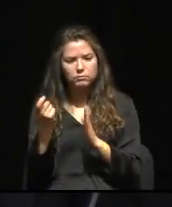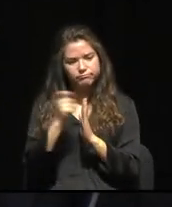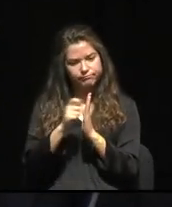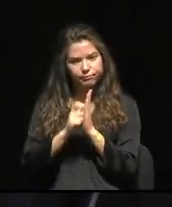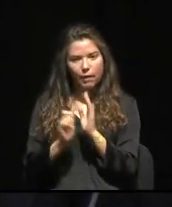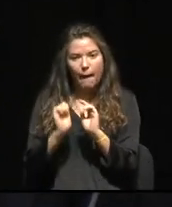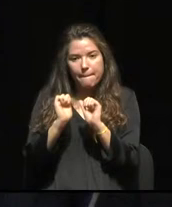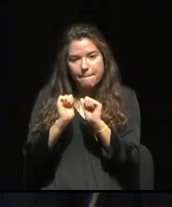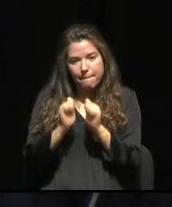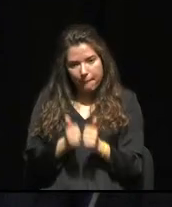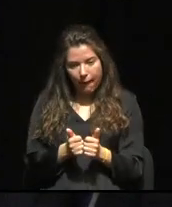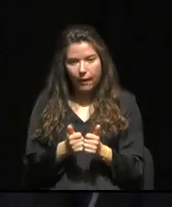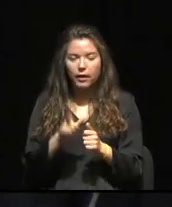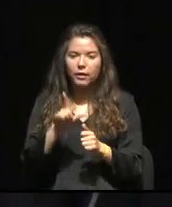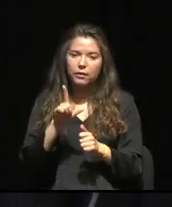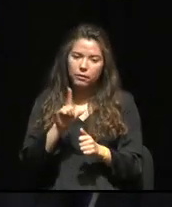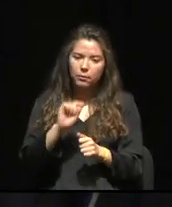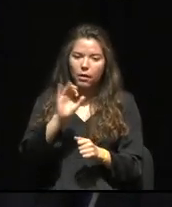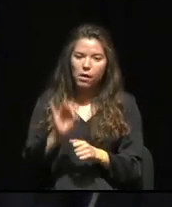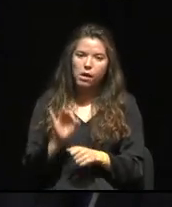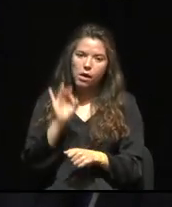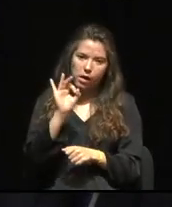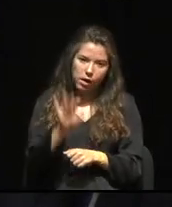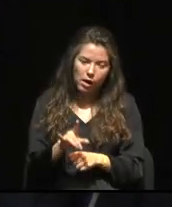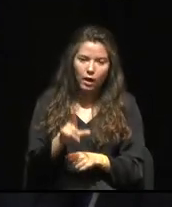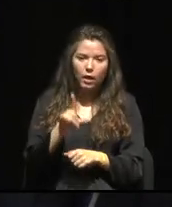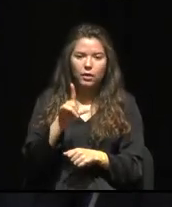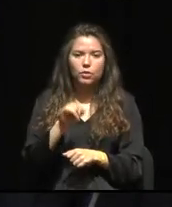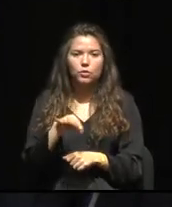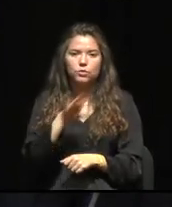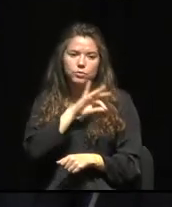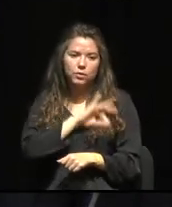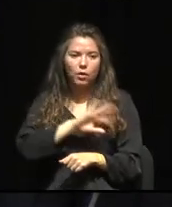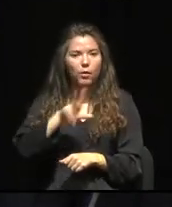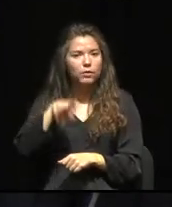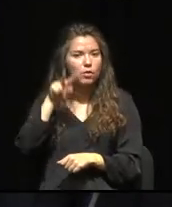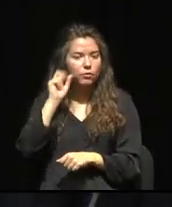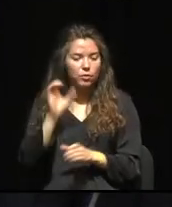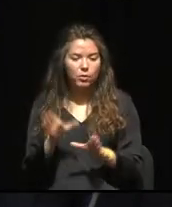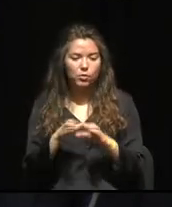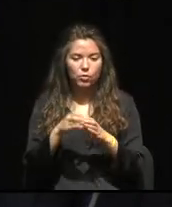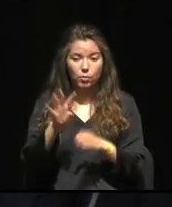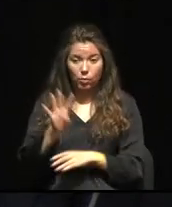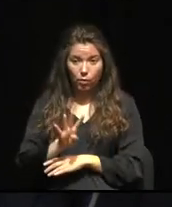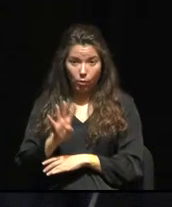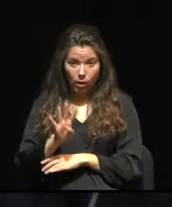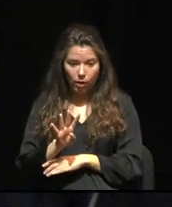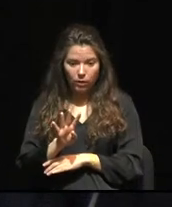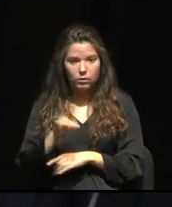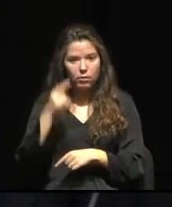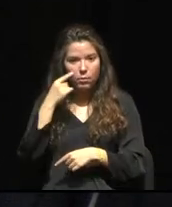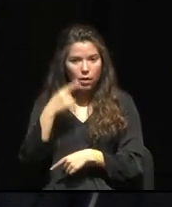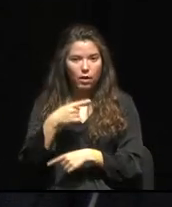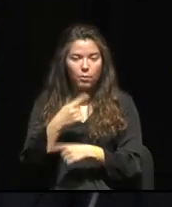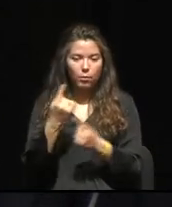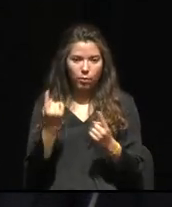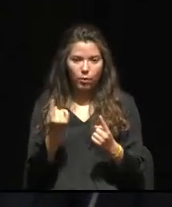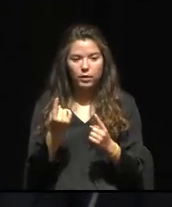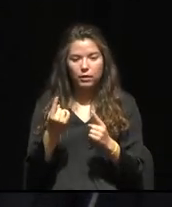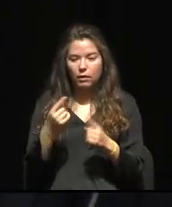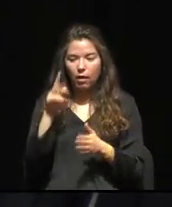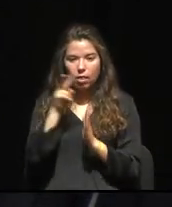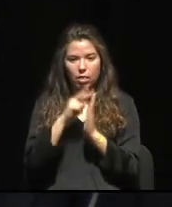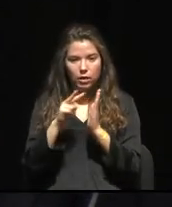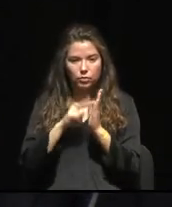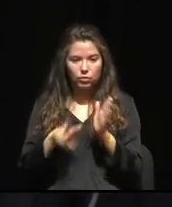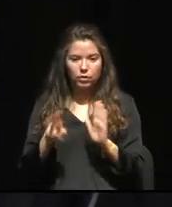elaborada e bem como os contributos dos peticionários quando ouvidos pela quarta comissão como é público pela leitura do relatório aprovado por